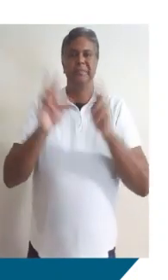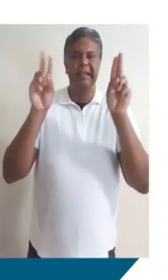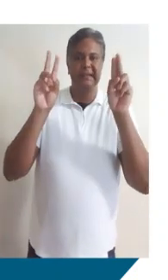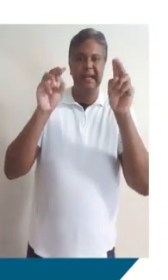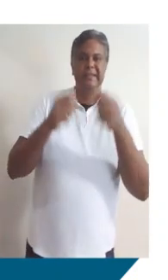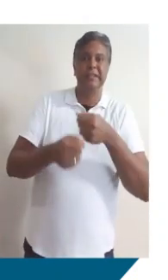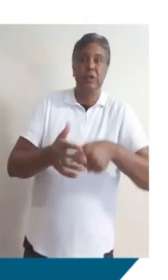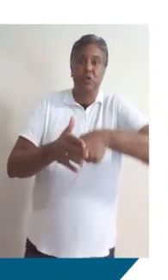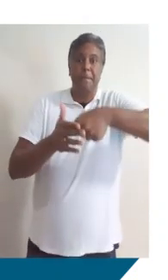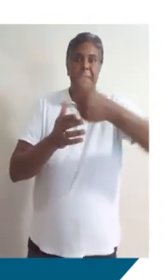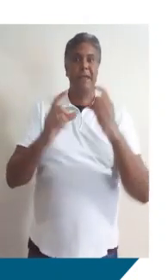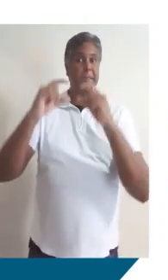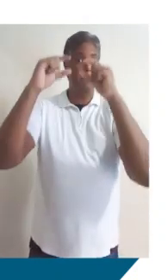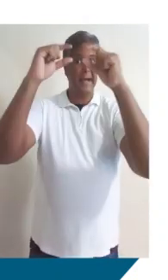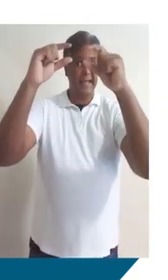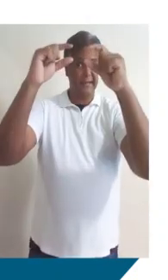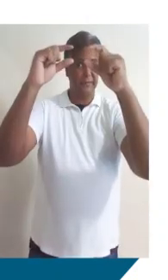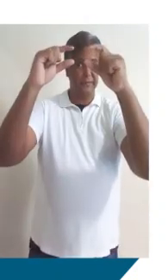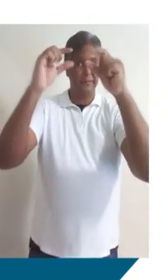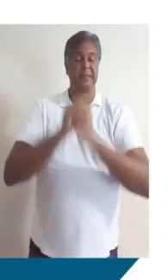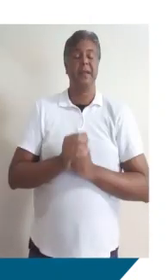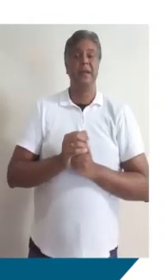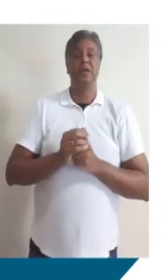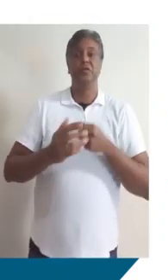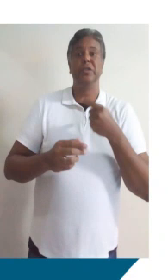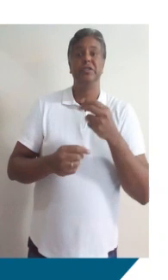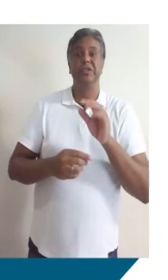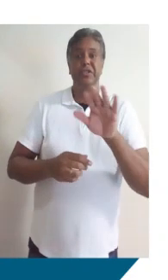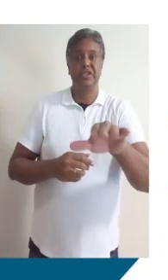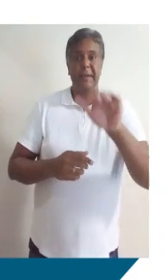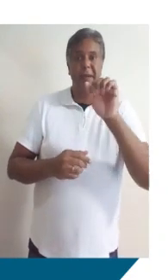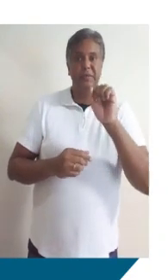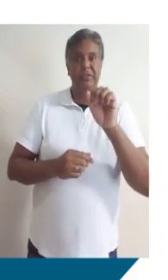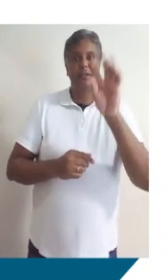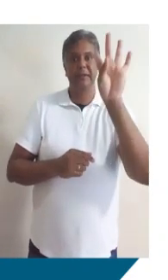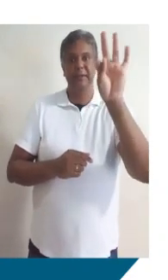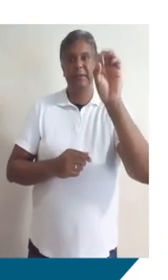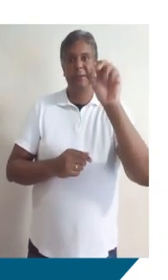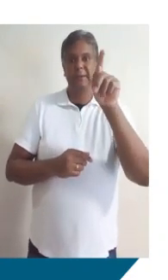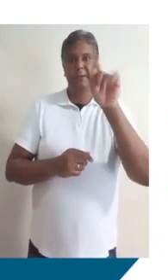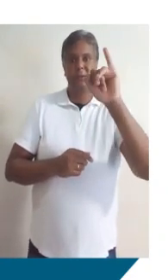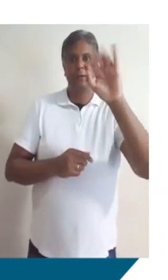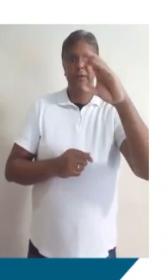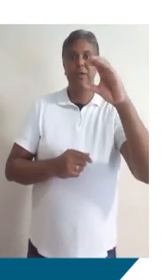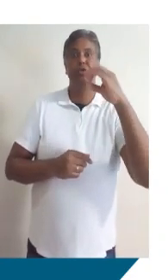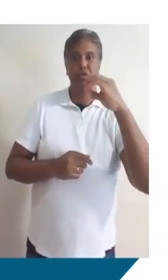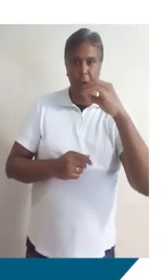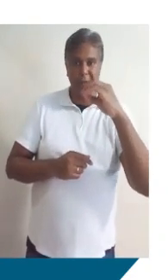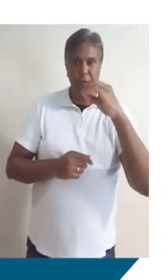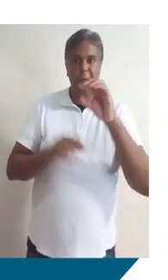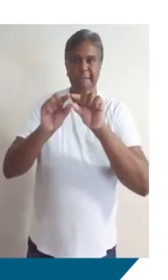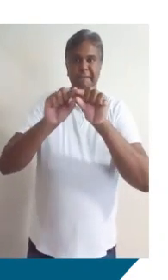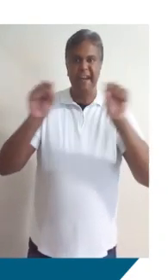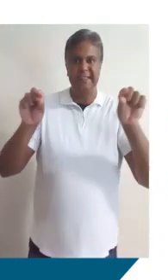parágrafo. A essa função a gente vai dar o nome de tópico frasal, que é basicamente a frase em que se expressa a